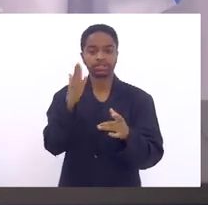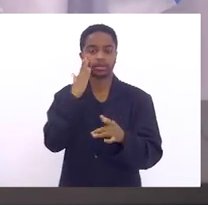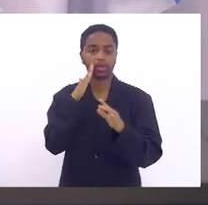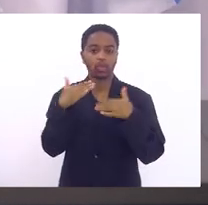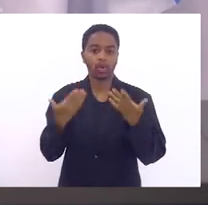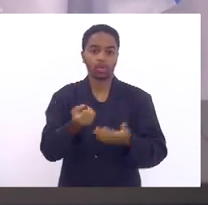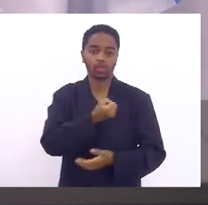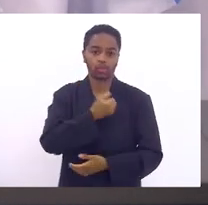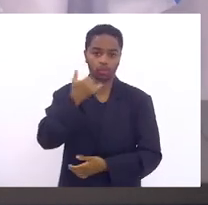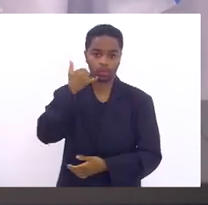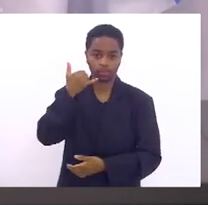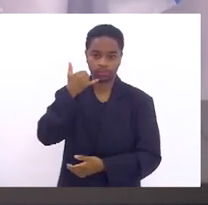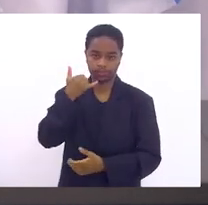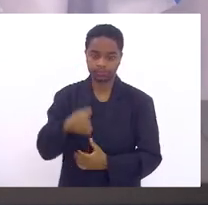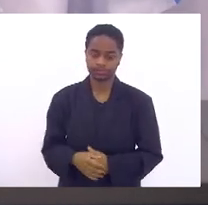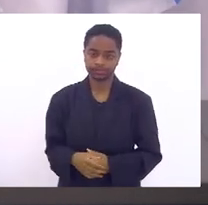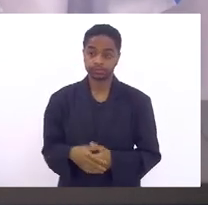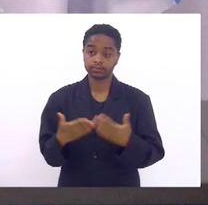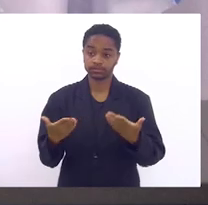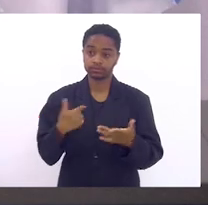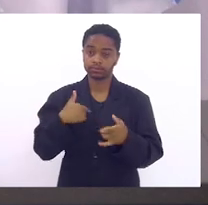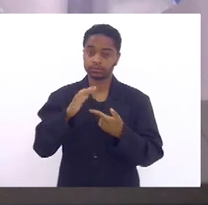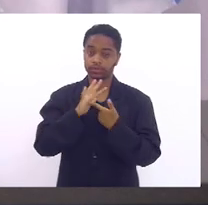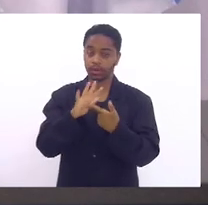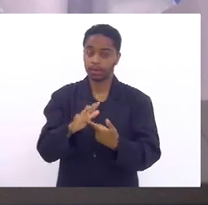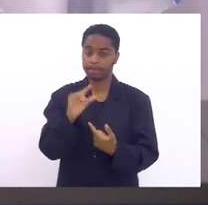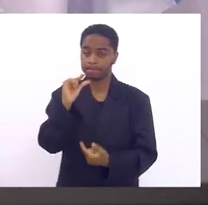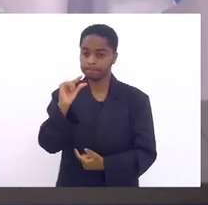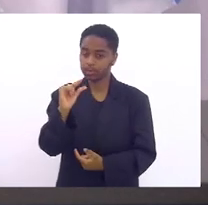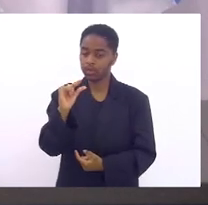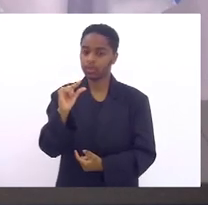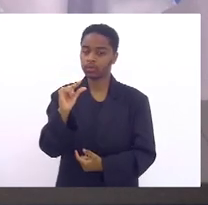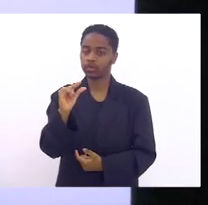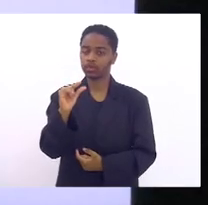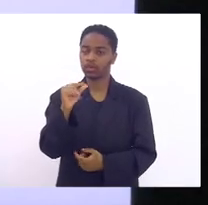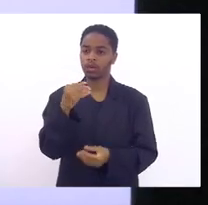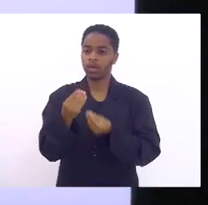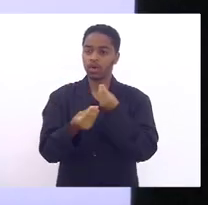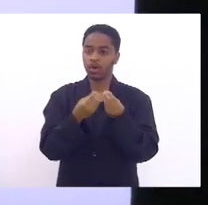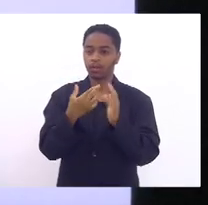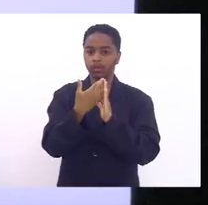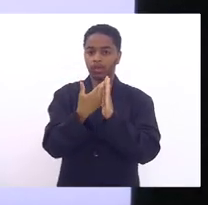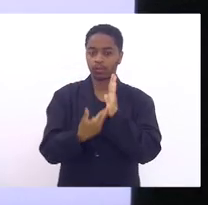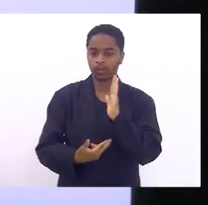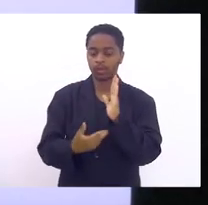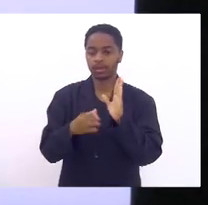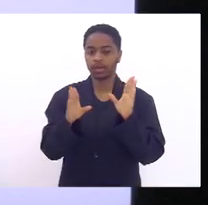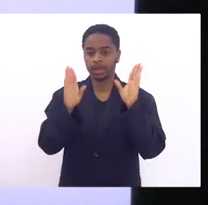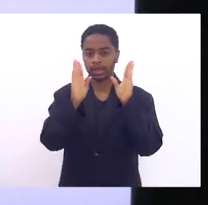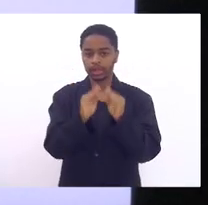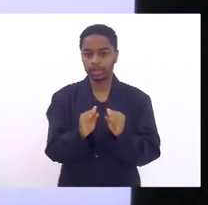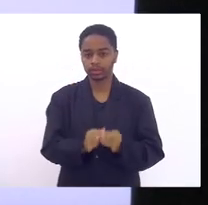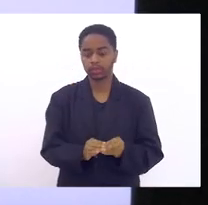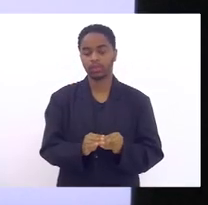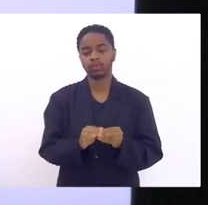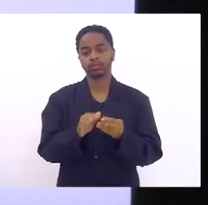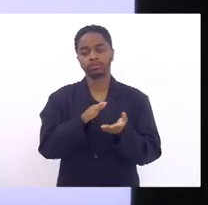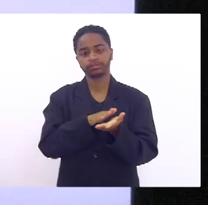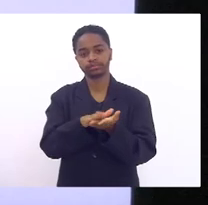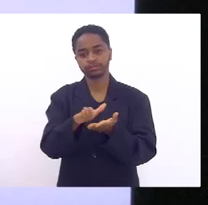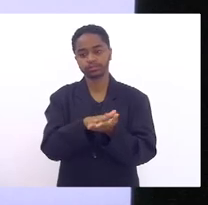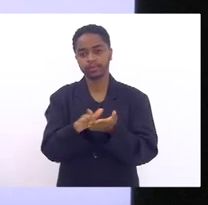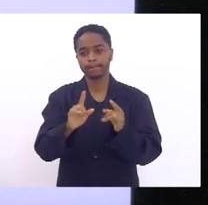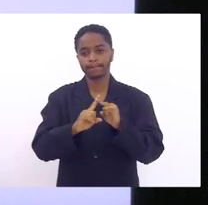número então esse é um pouquinho da nossa do nosso relatório que tá aqui impresso mas